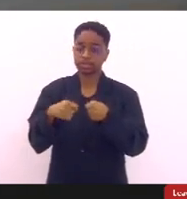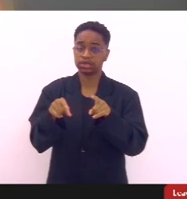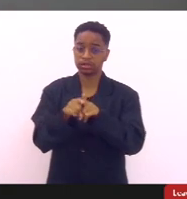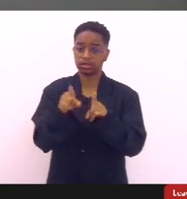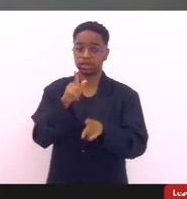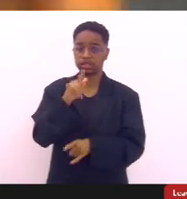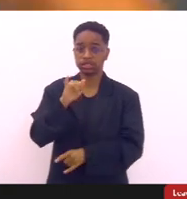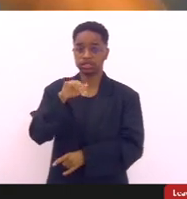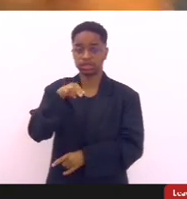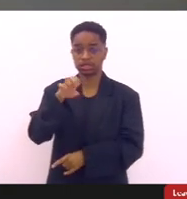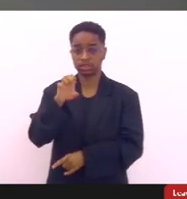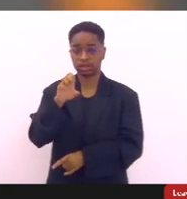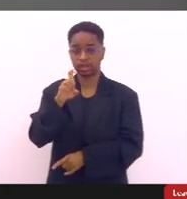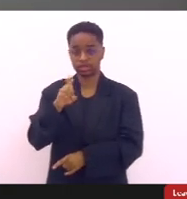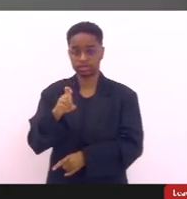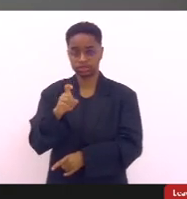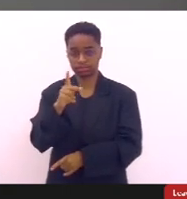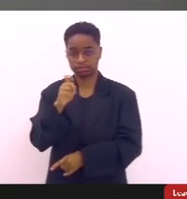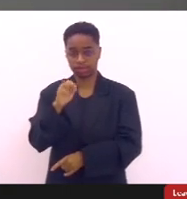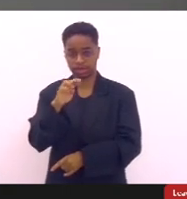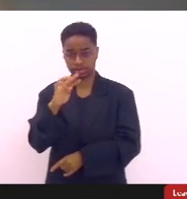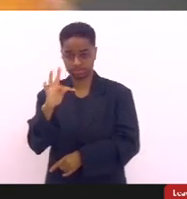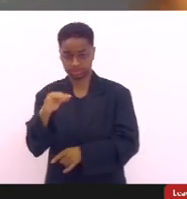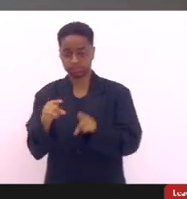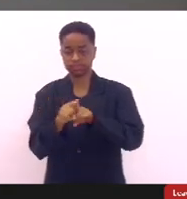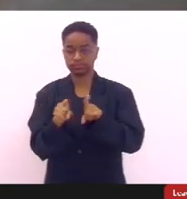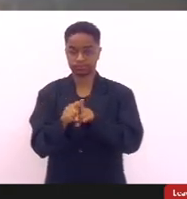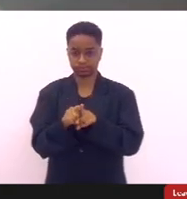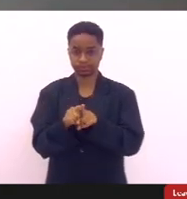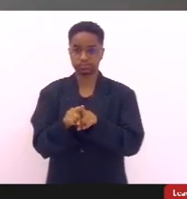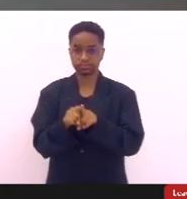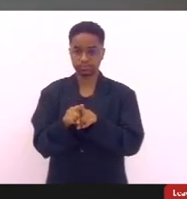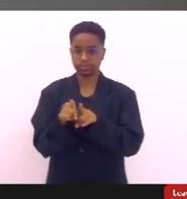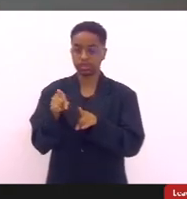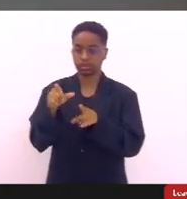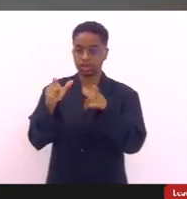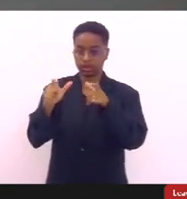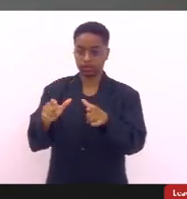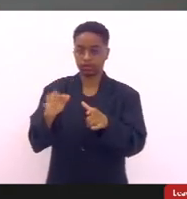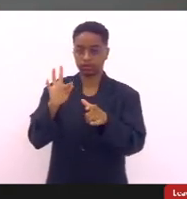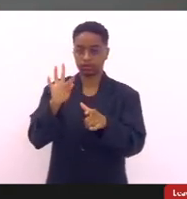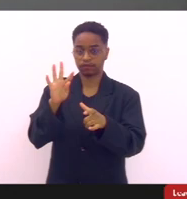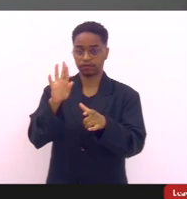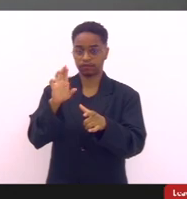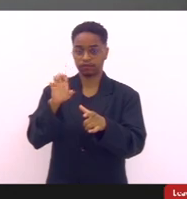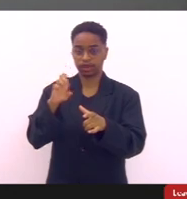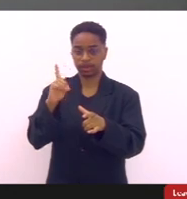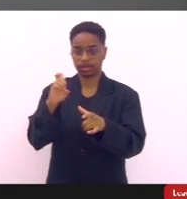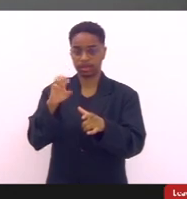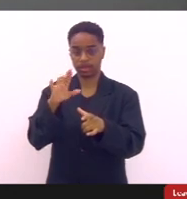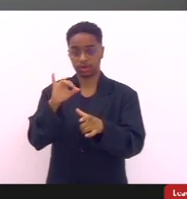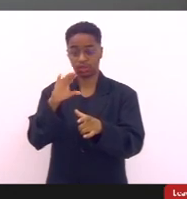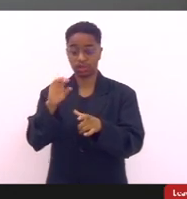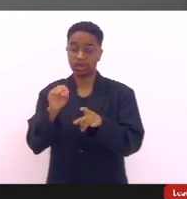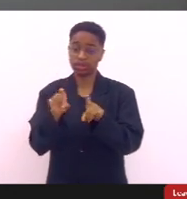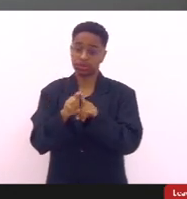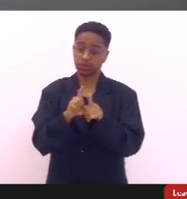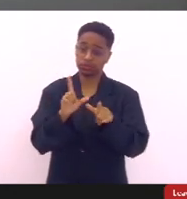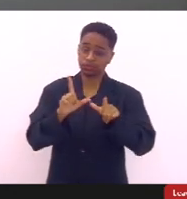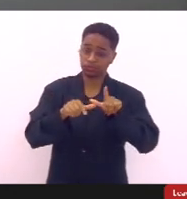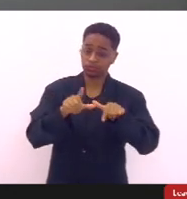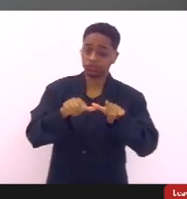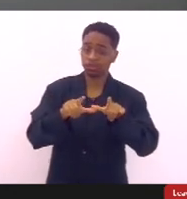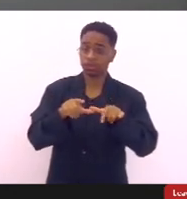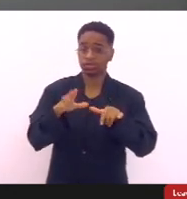já falei isso várias vezes, lá no Frederico Marques. Talvez o que se tem em Bangu, mesmo com o reforço